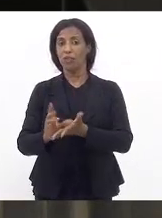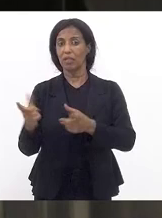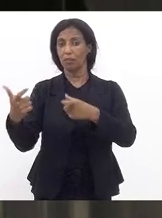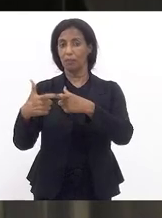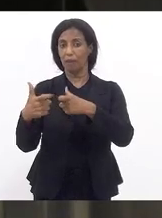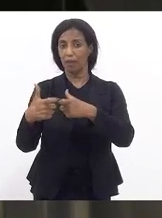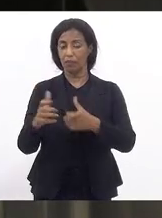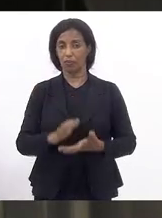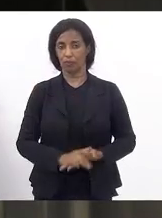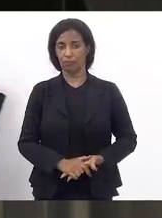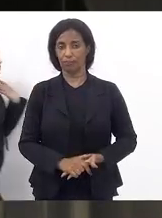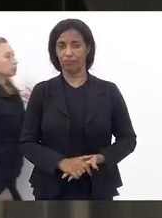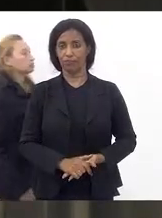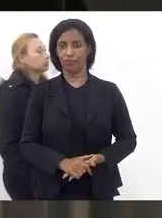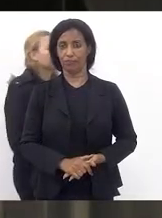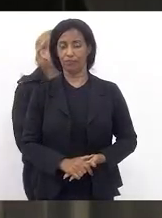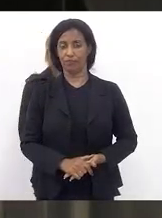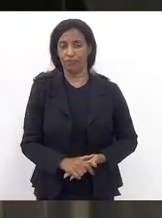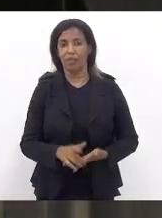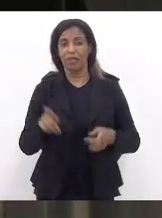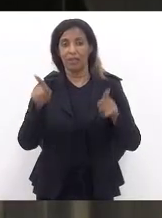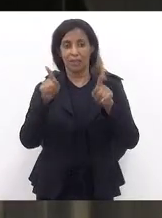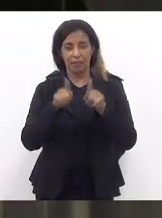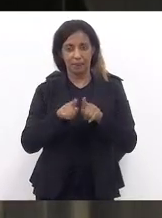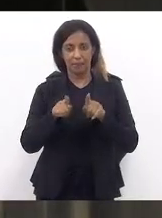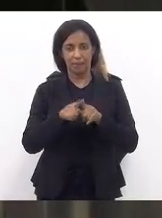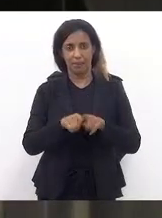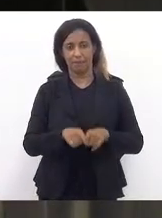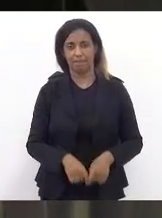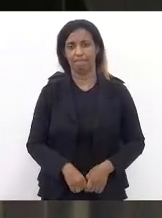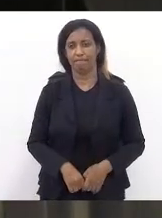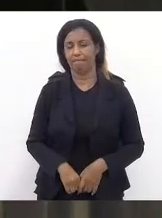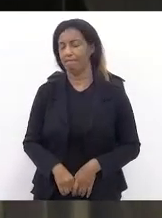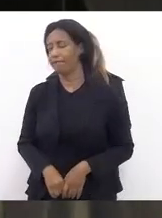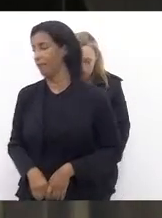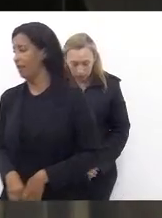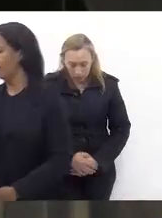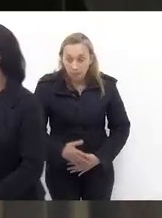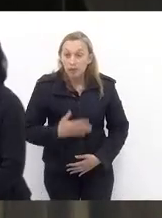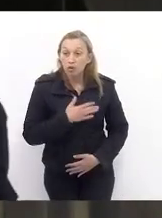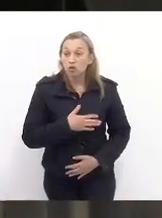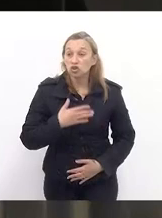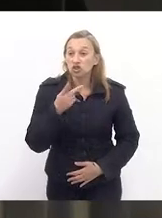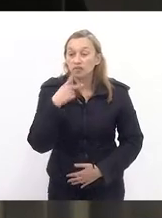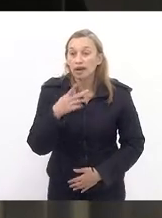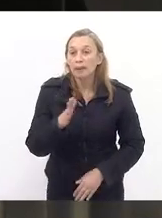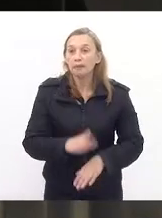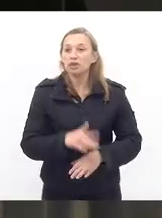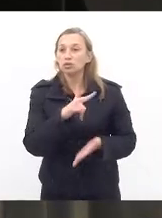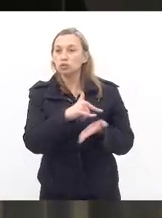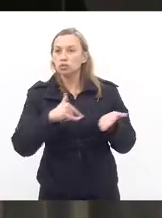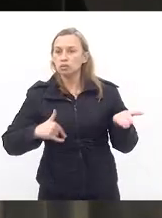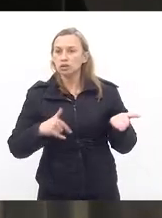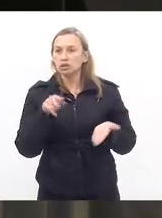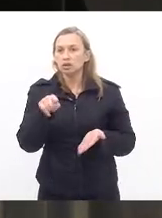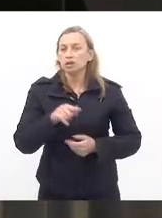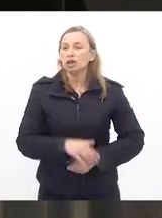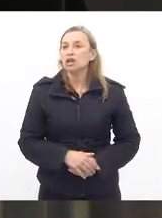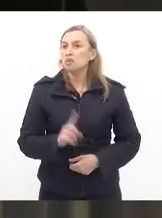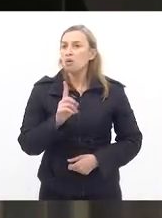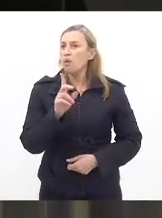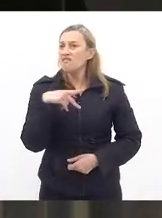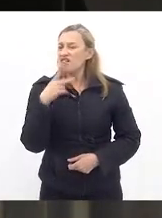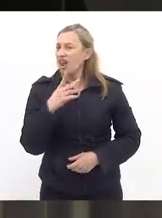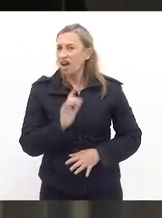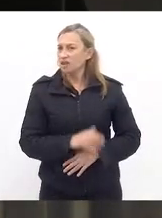Medicina Ah e ele também Oi eu gostaria de trazer mais esse documento que